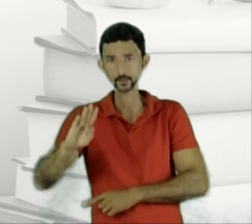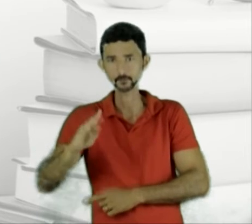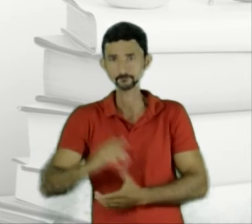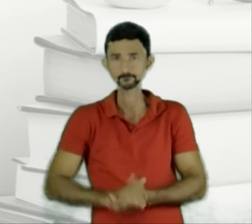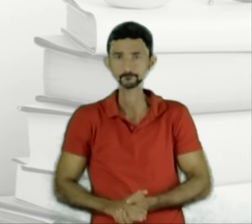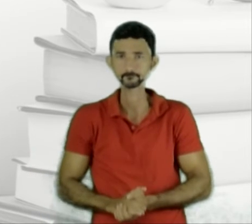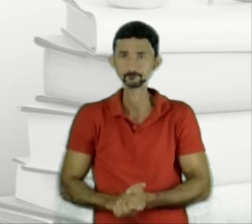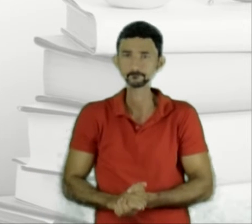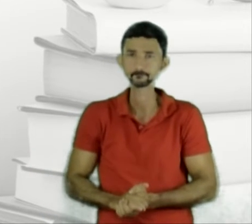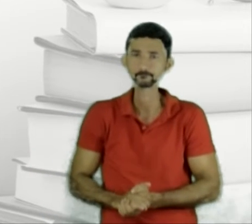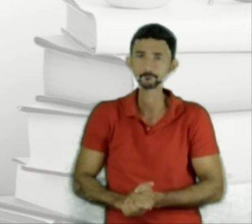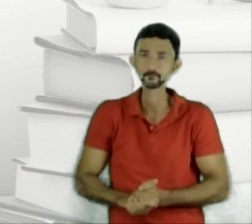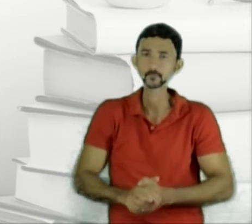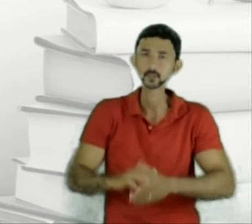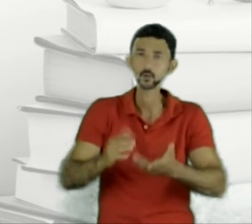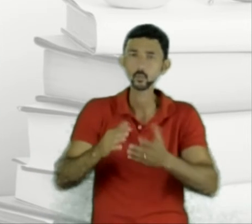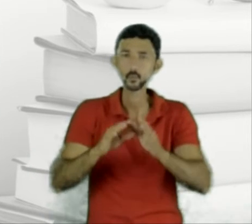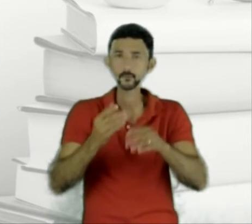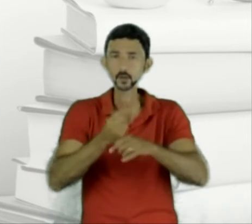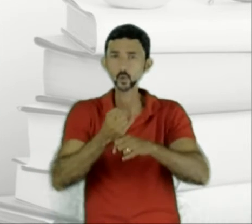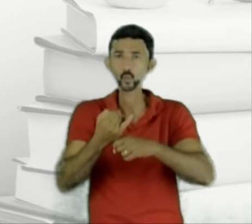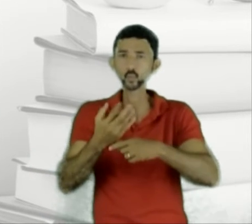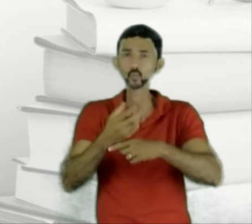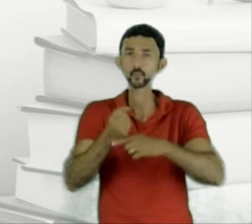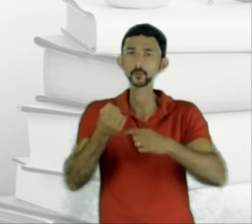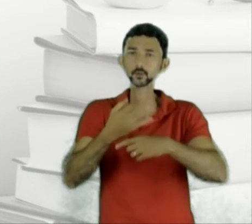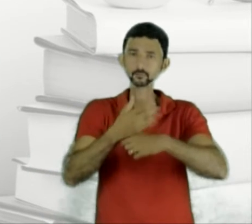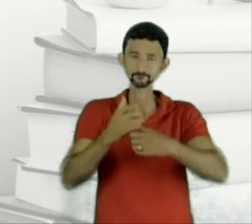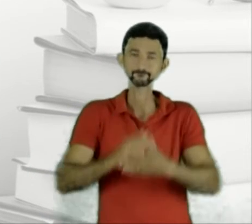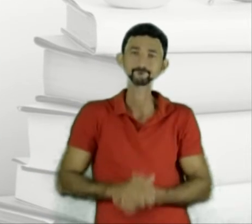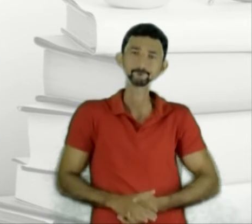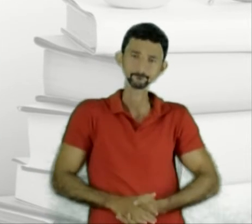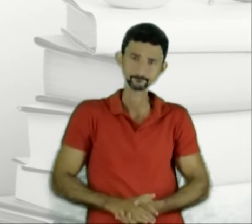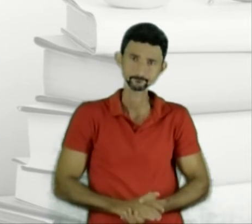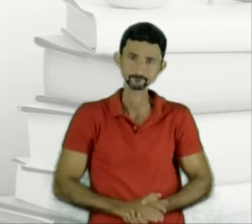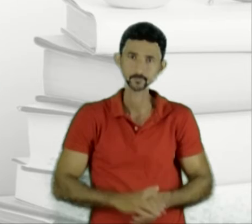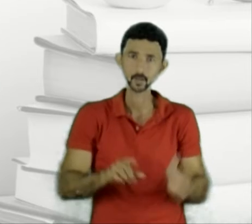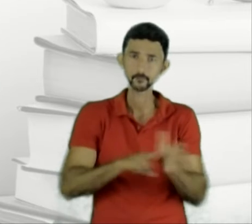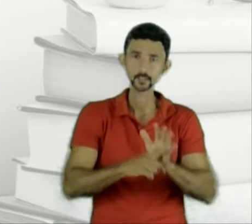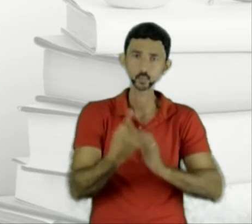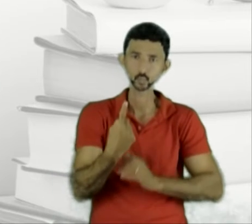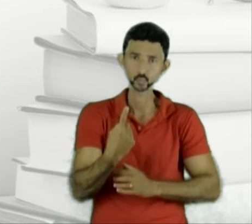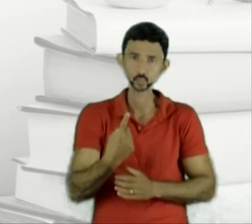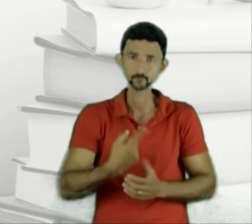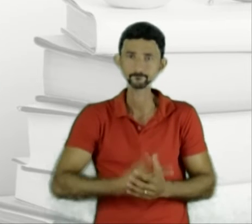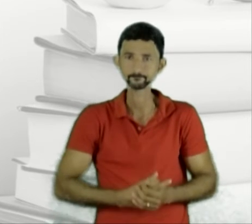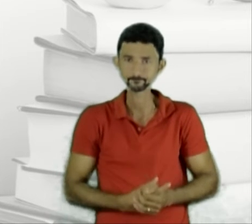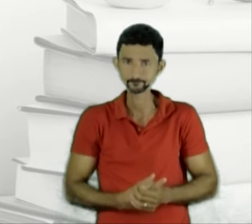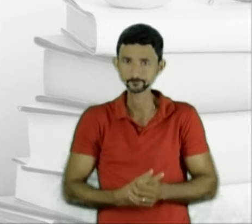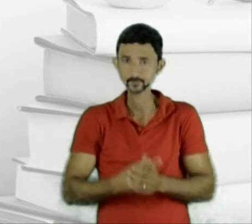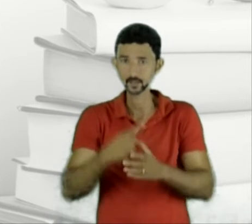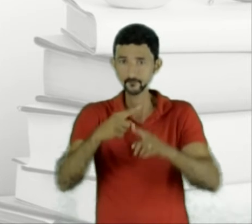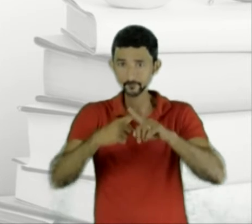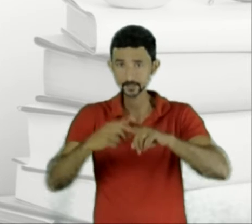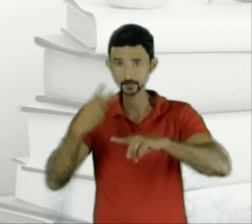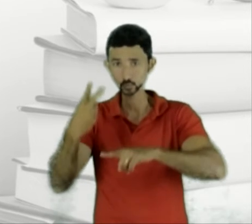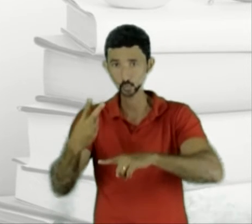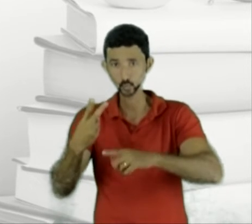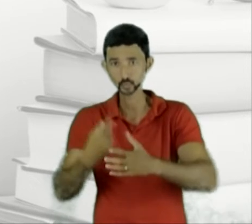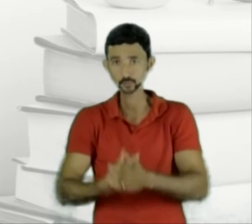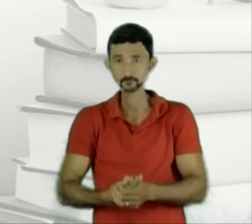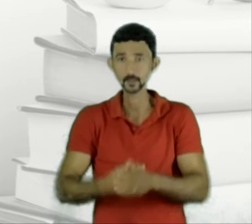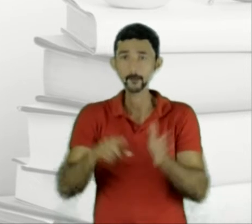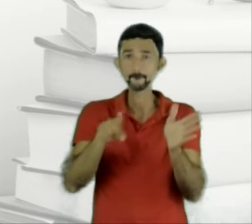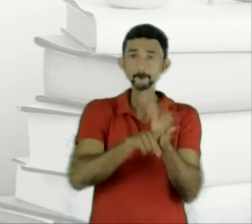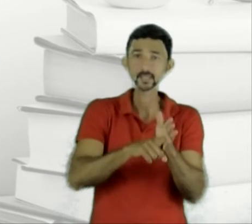A ao quadrado tem um coeficiente numérico menos 1. Certo? Então, vai ficar menos 1 vezes 2.